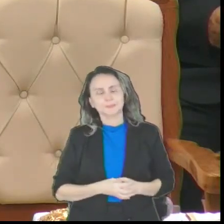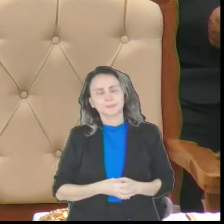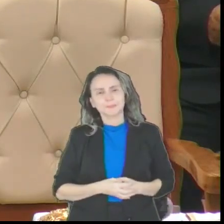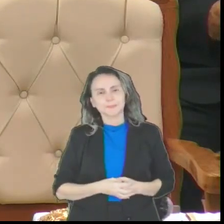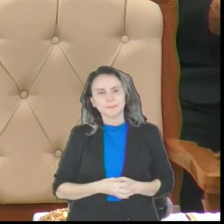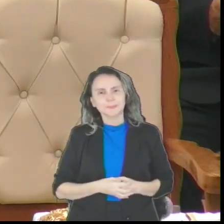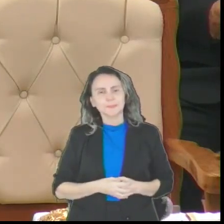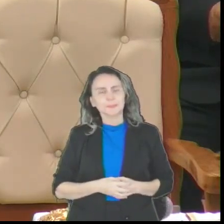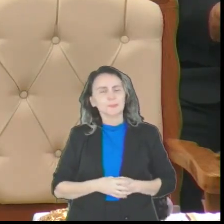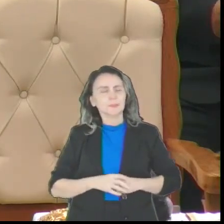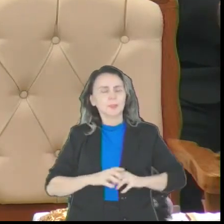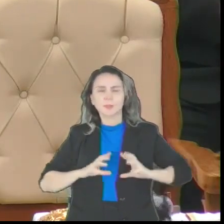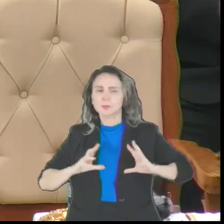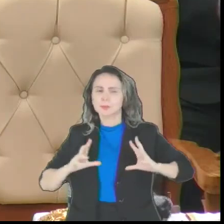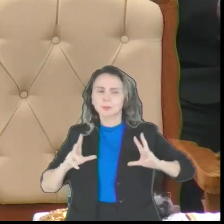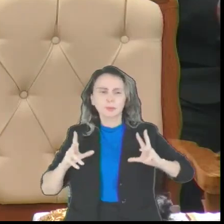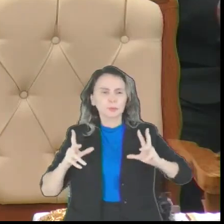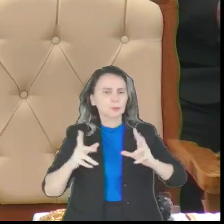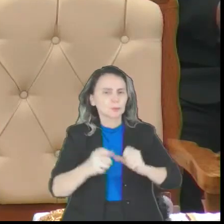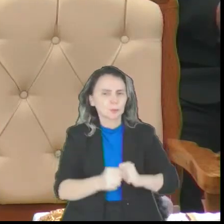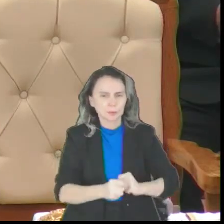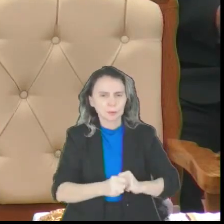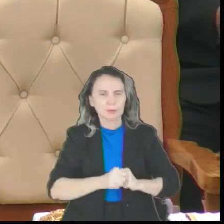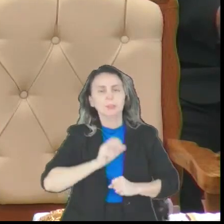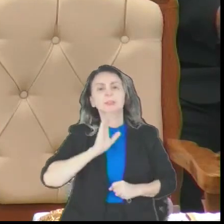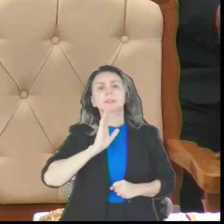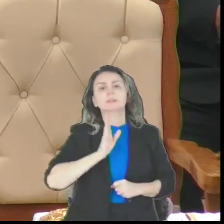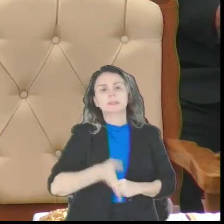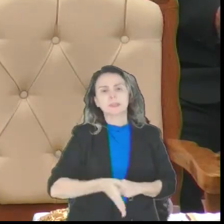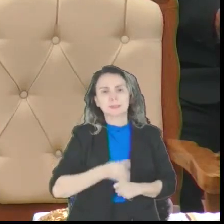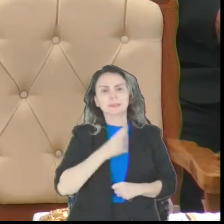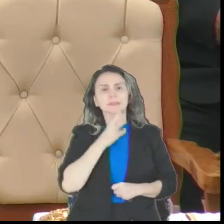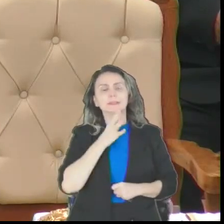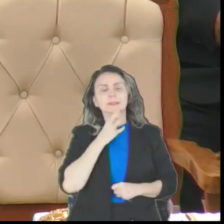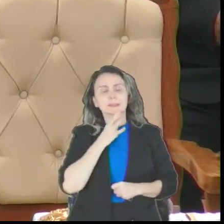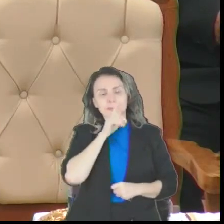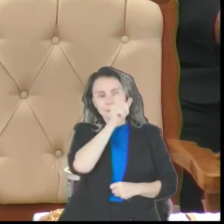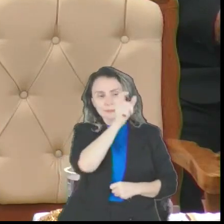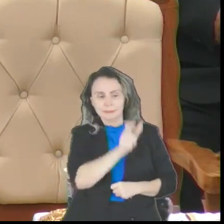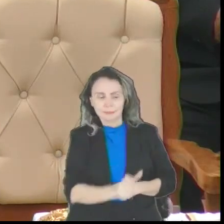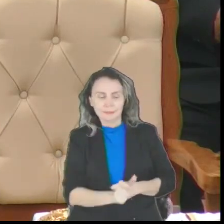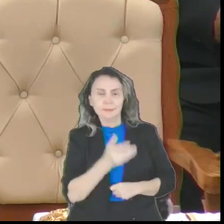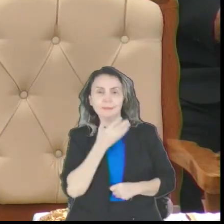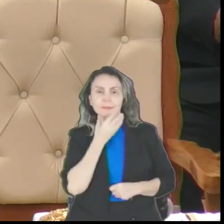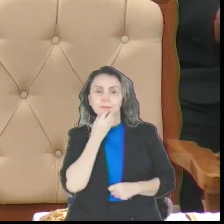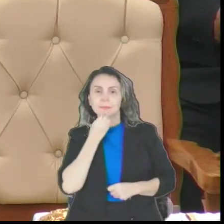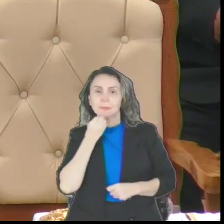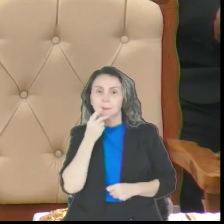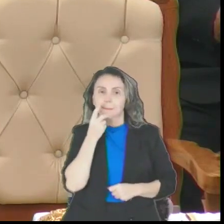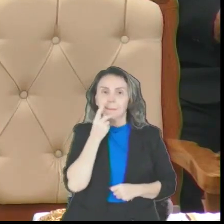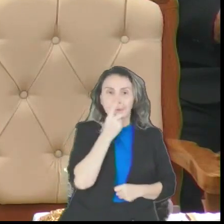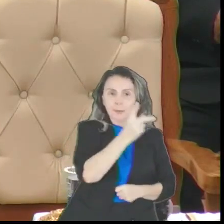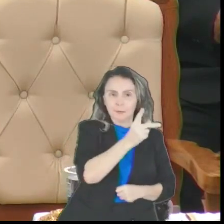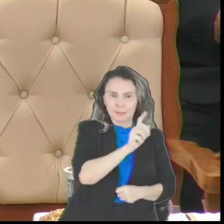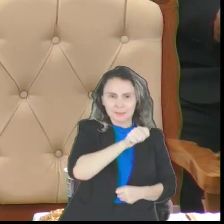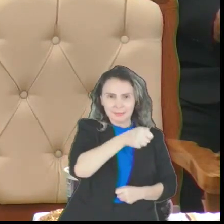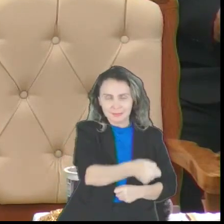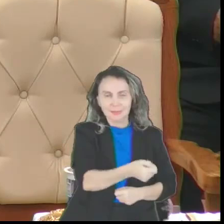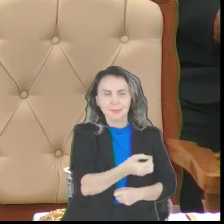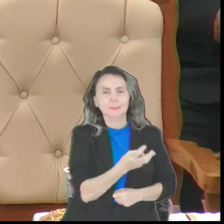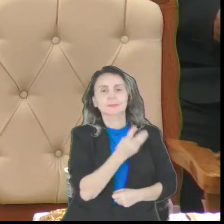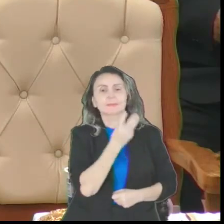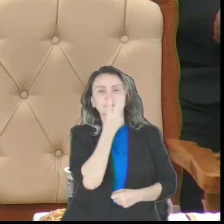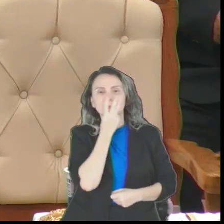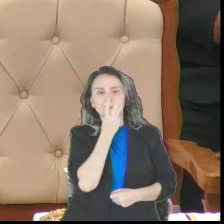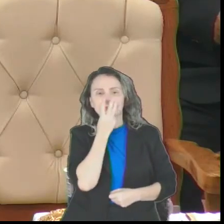Todos nós já conhecemos, irmãos, o profeta Isaías. É um profeta